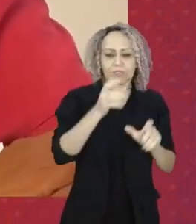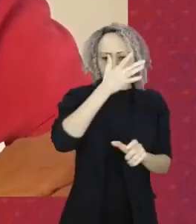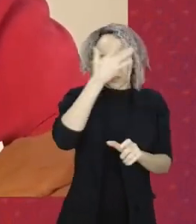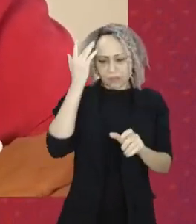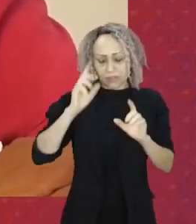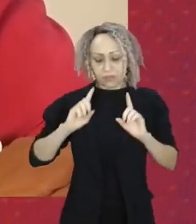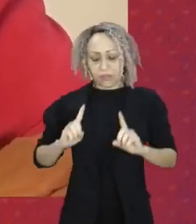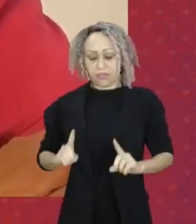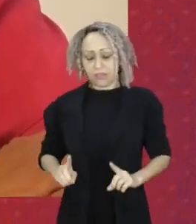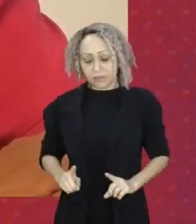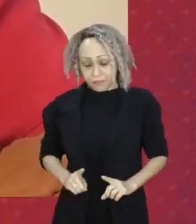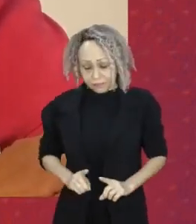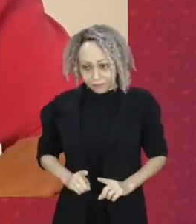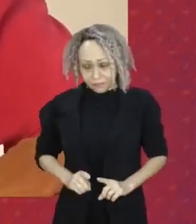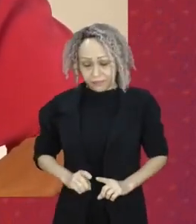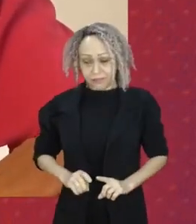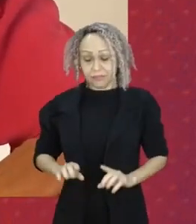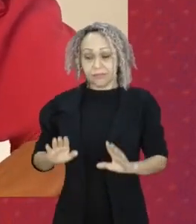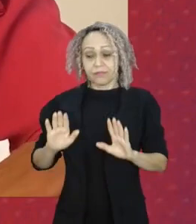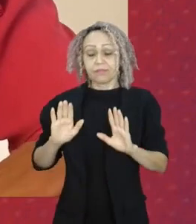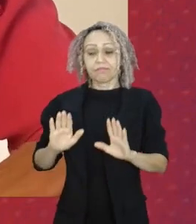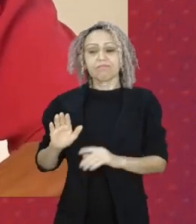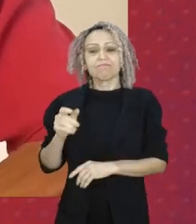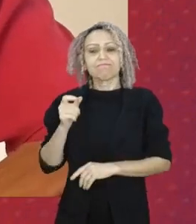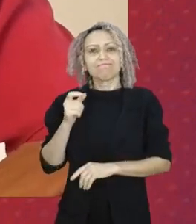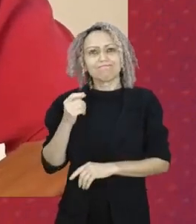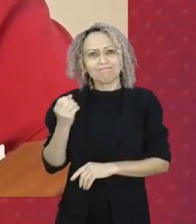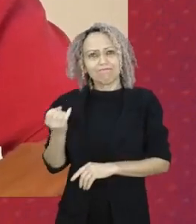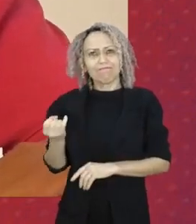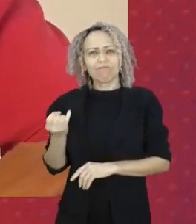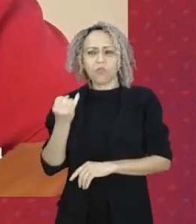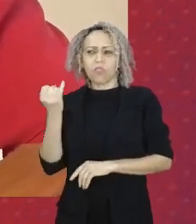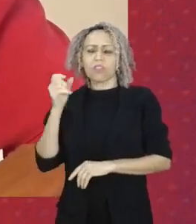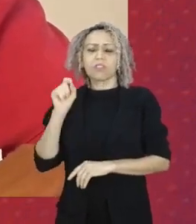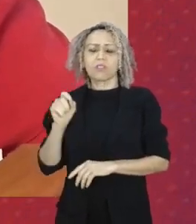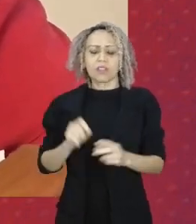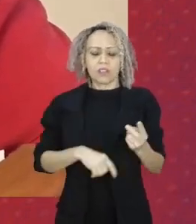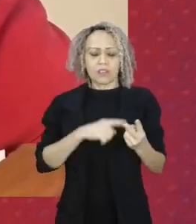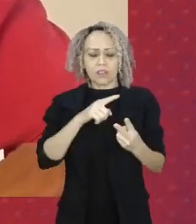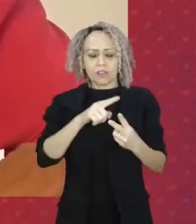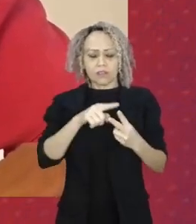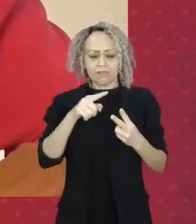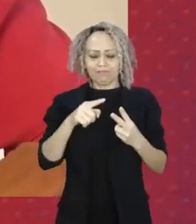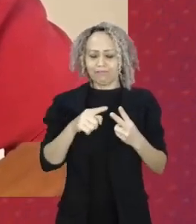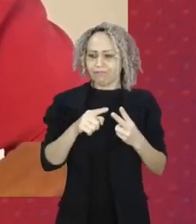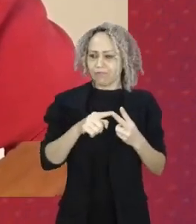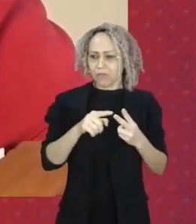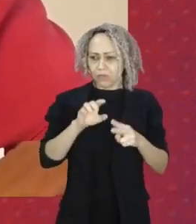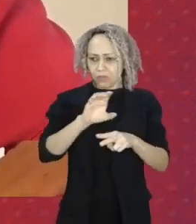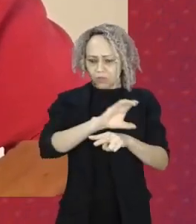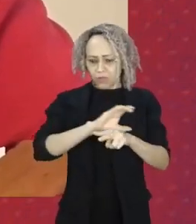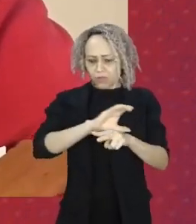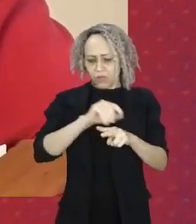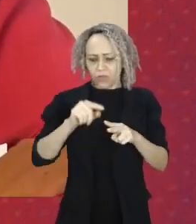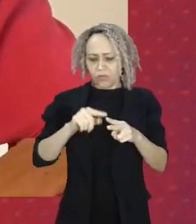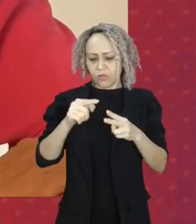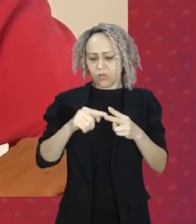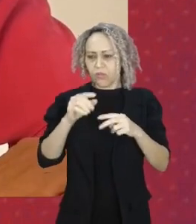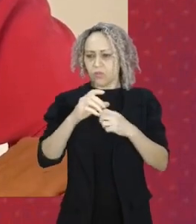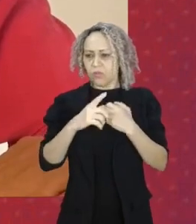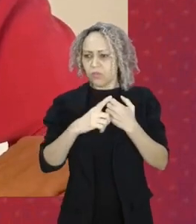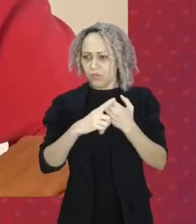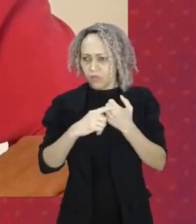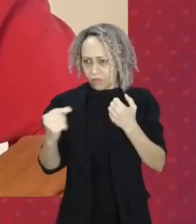deficiência. É interessante citar aqui dois artigos da Constituição Federal.